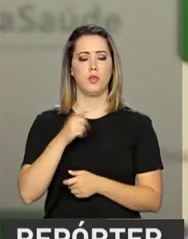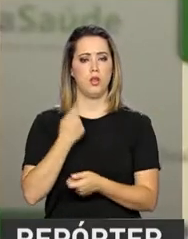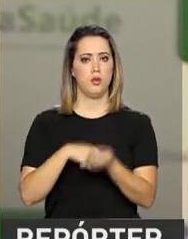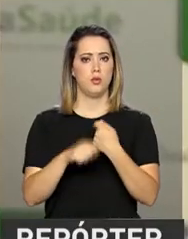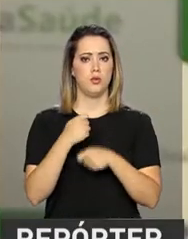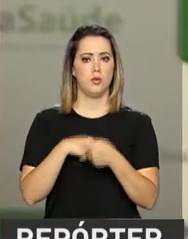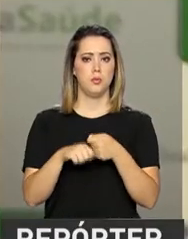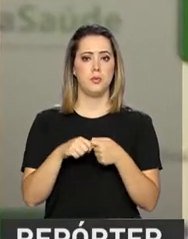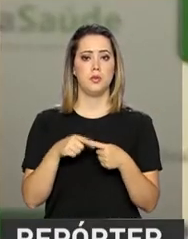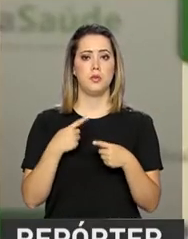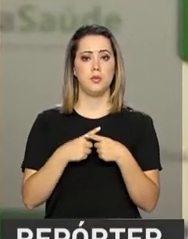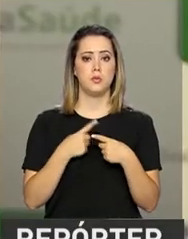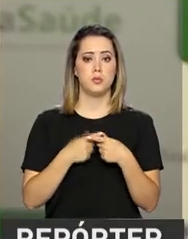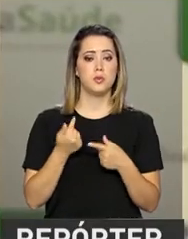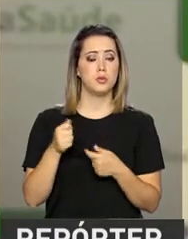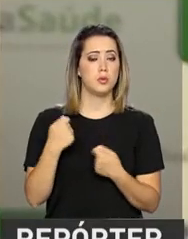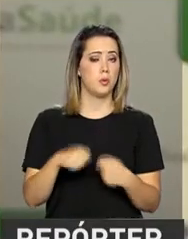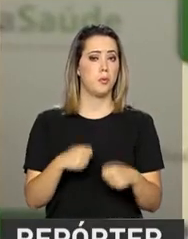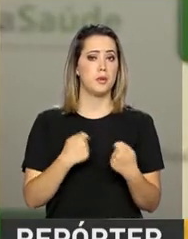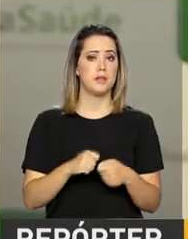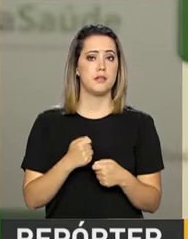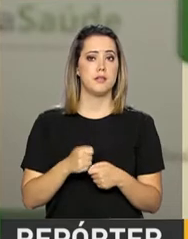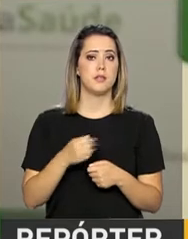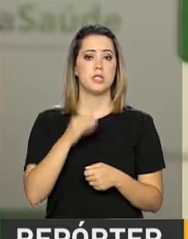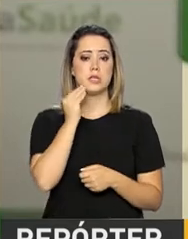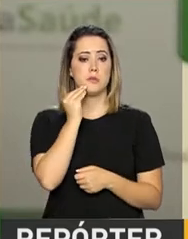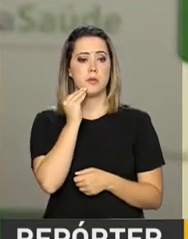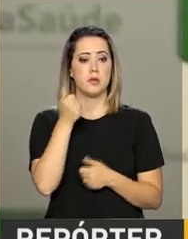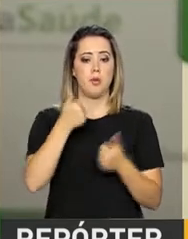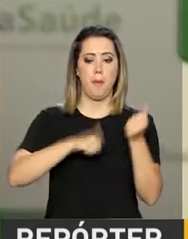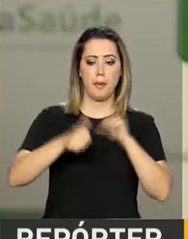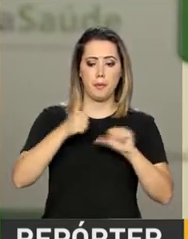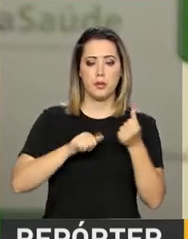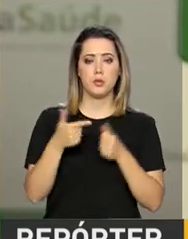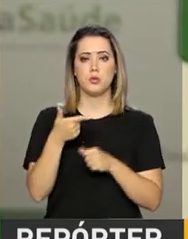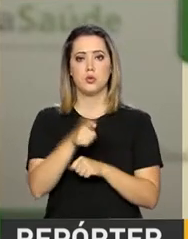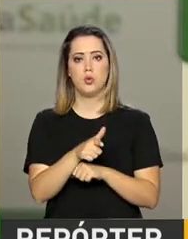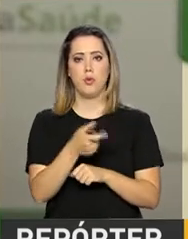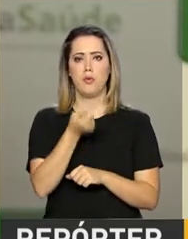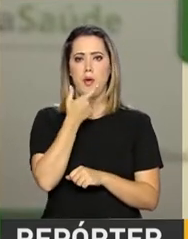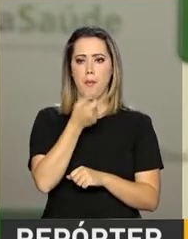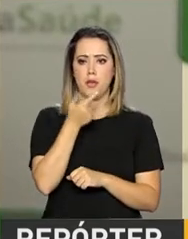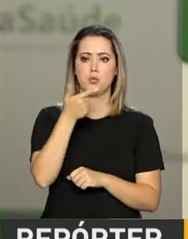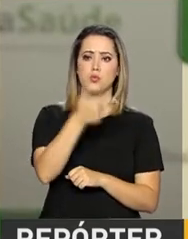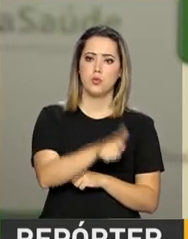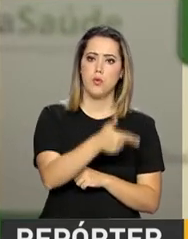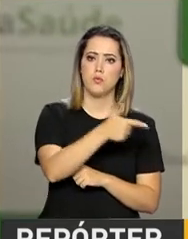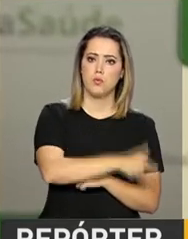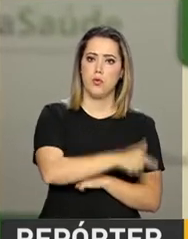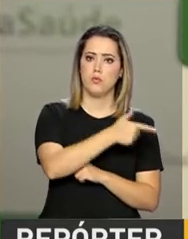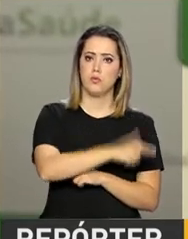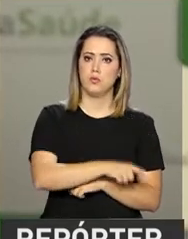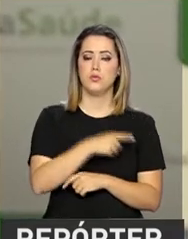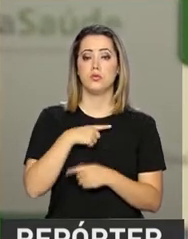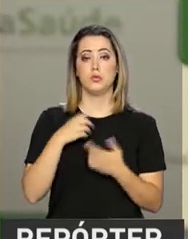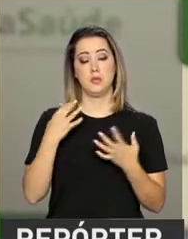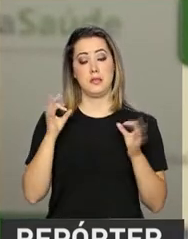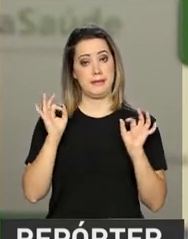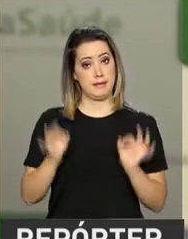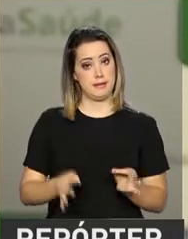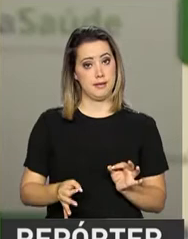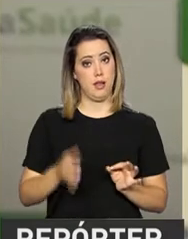não replicação de exames, de consultas especializadas, de entrega de medicamentos e de precisão